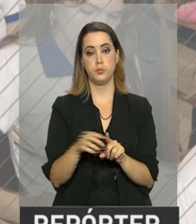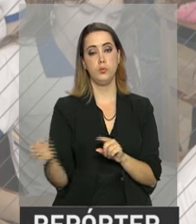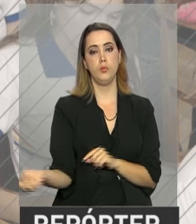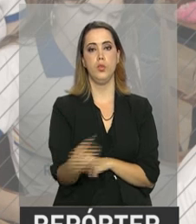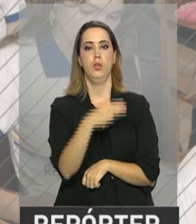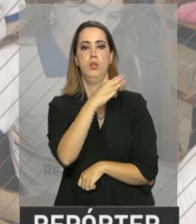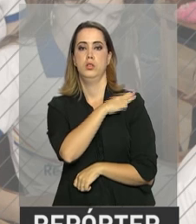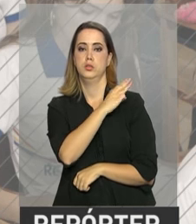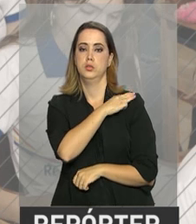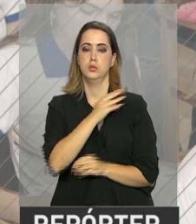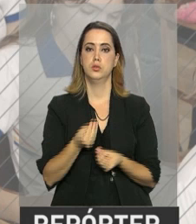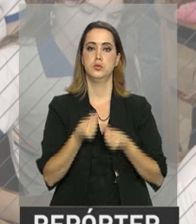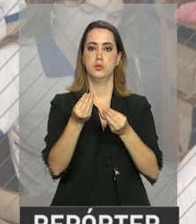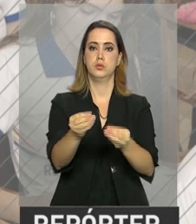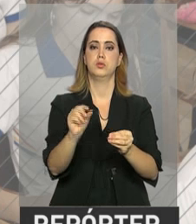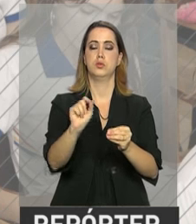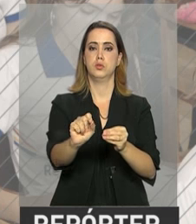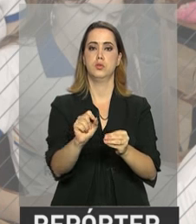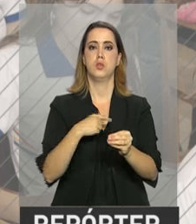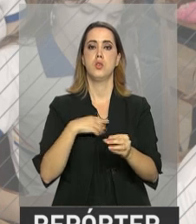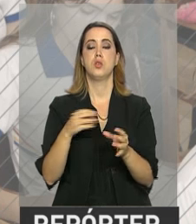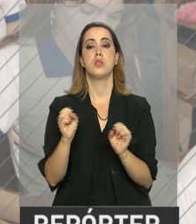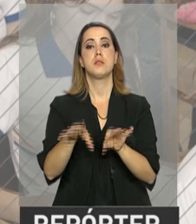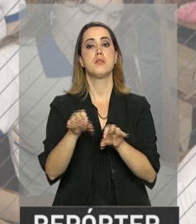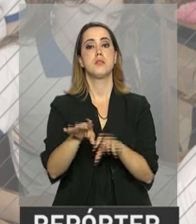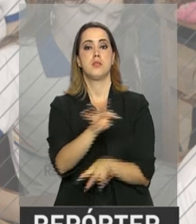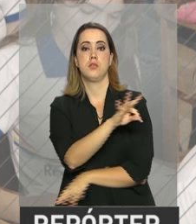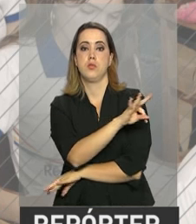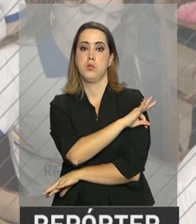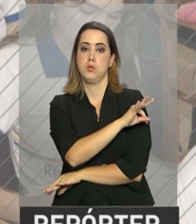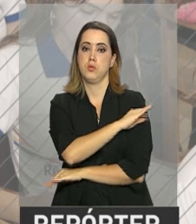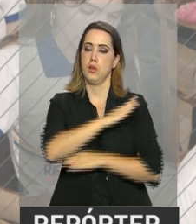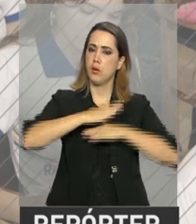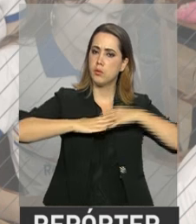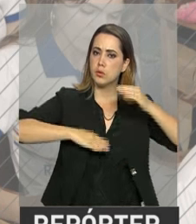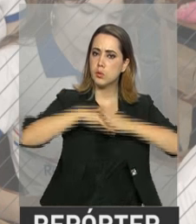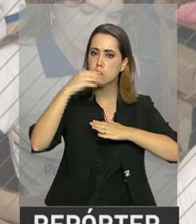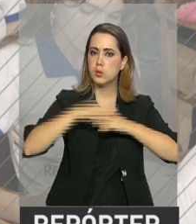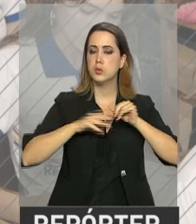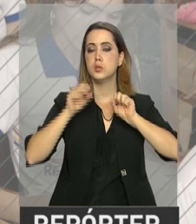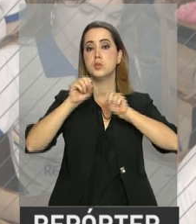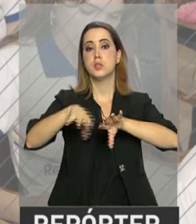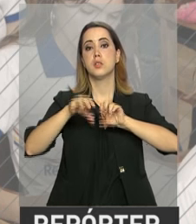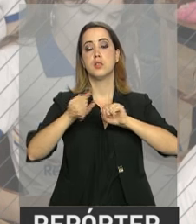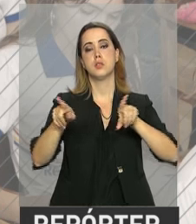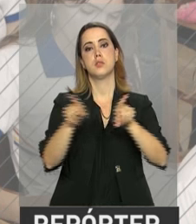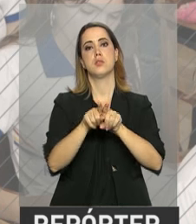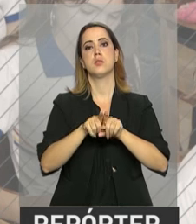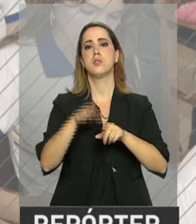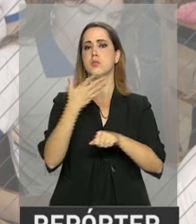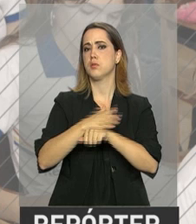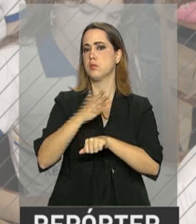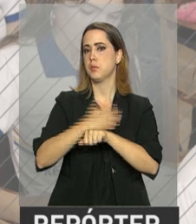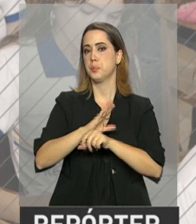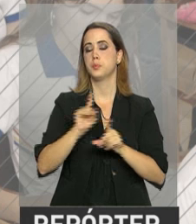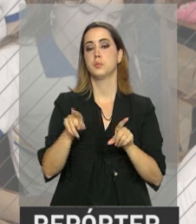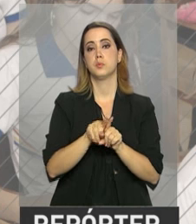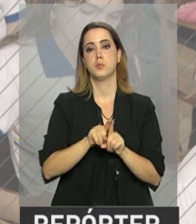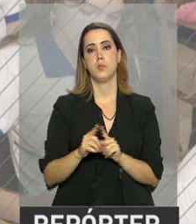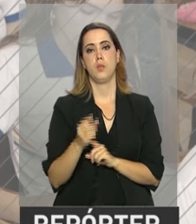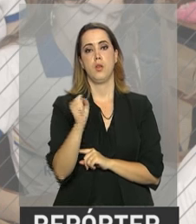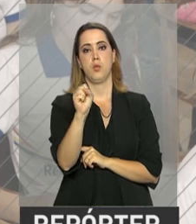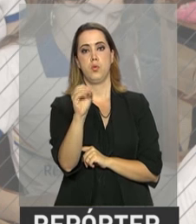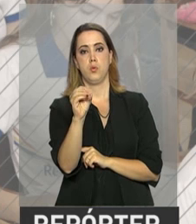médio também vai ofertar formação técnica profissional, com aulas teóricas e práticas. E a carga horária mínima anual